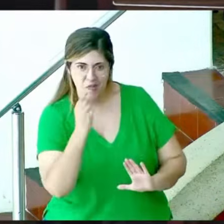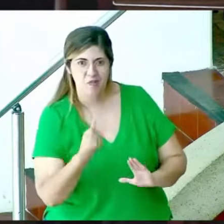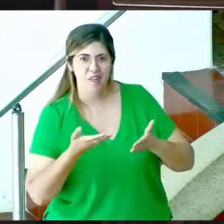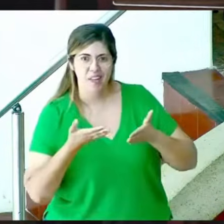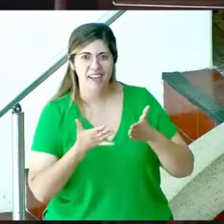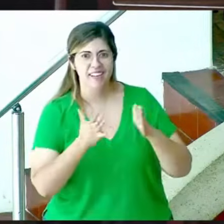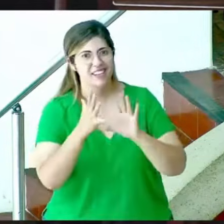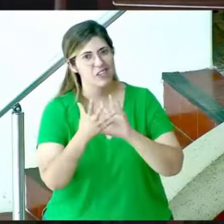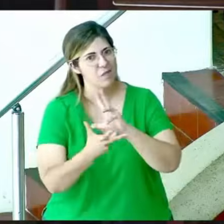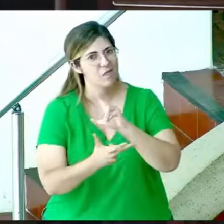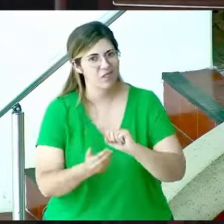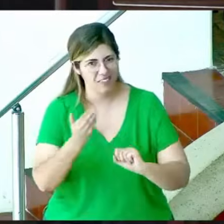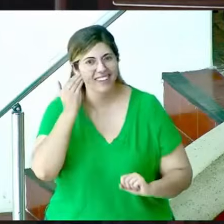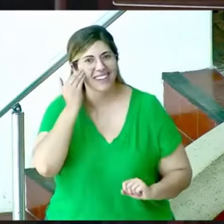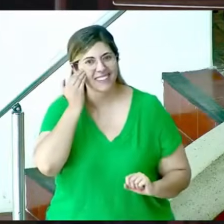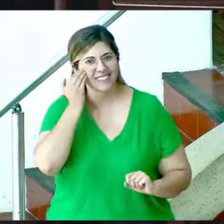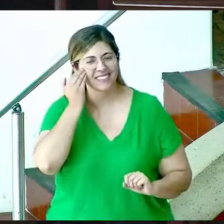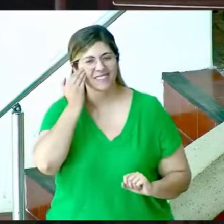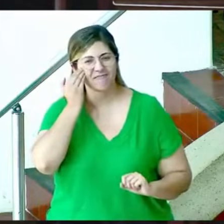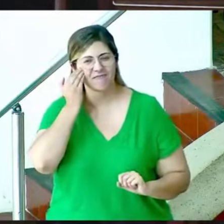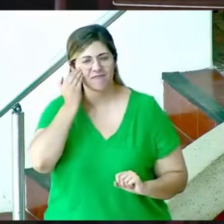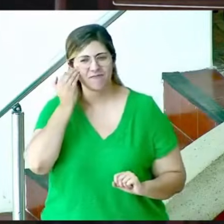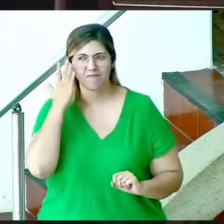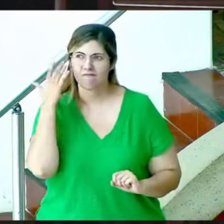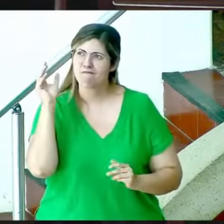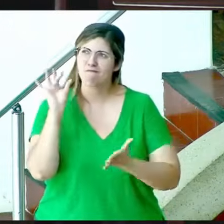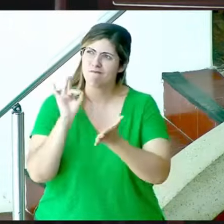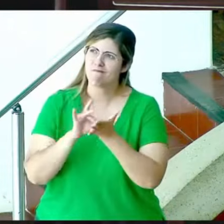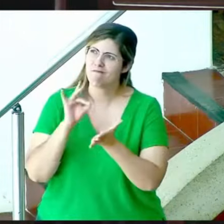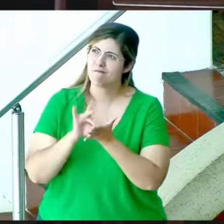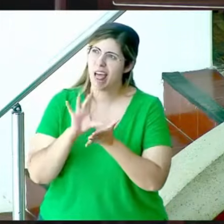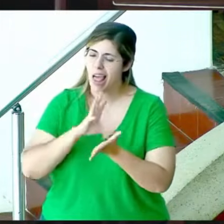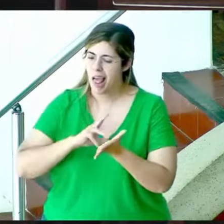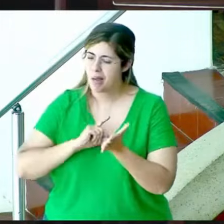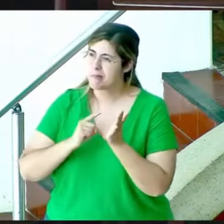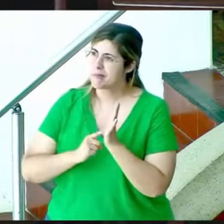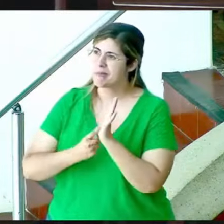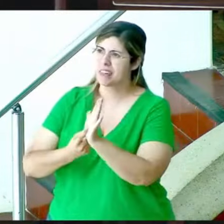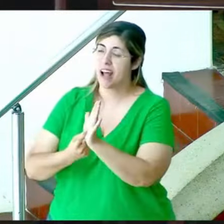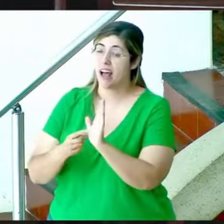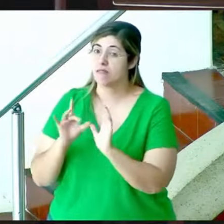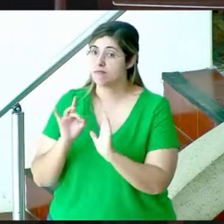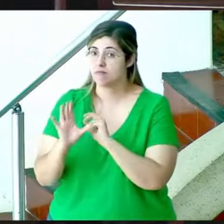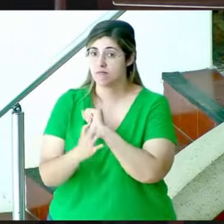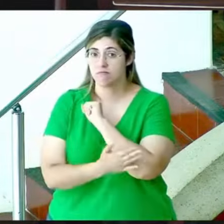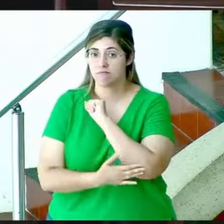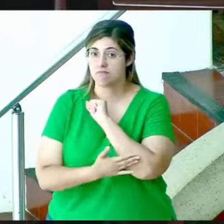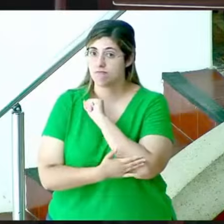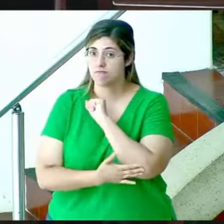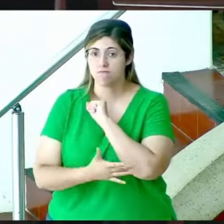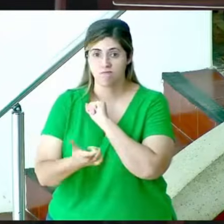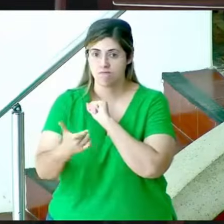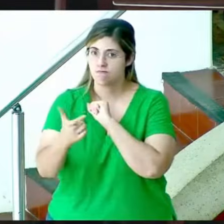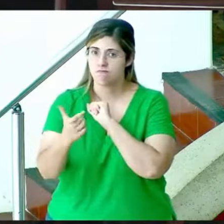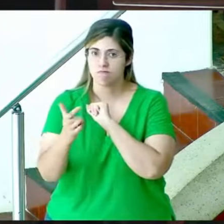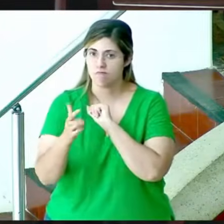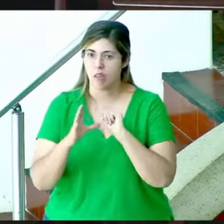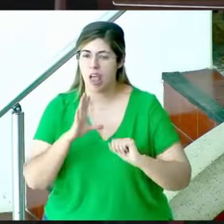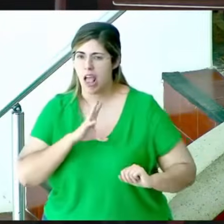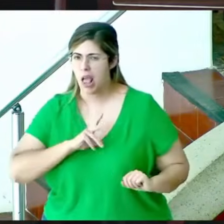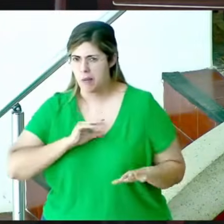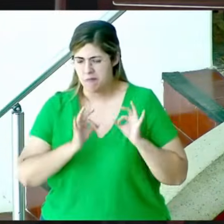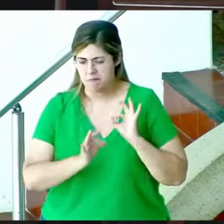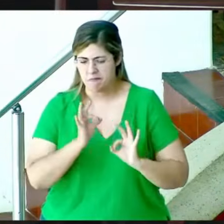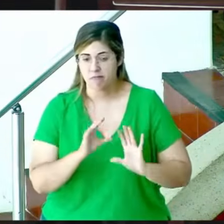ser verdadeira. Nós não podemos expressar amor egoísta. Não podemos expressar um amor julgador. Nós não